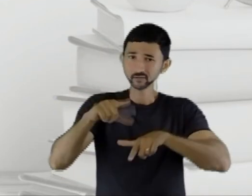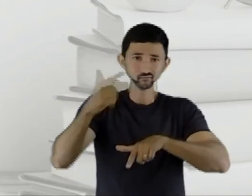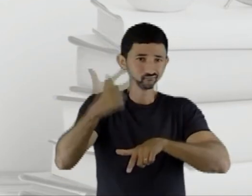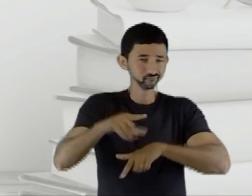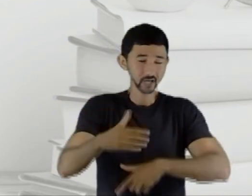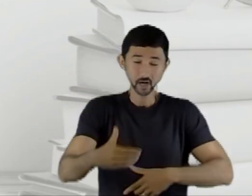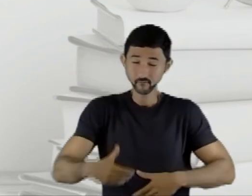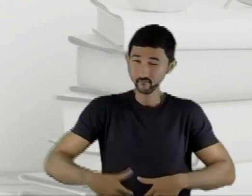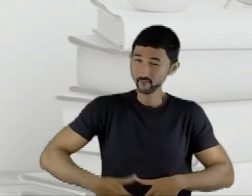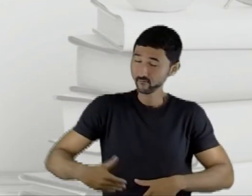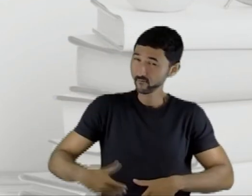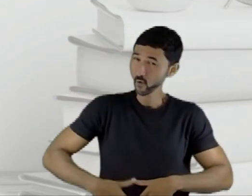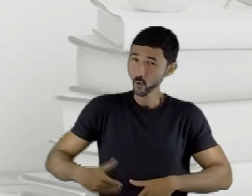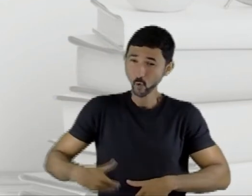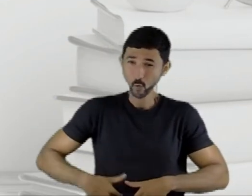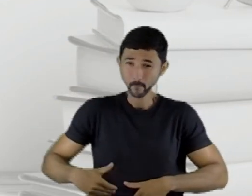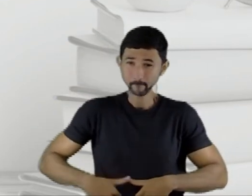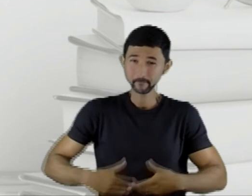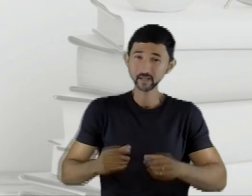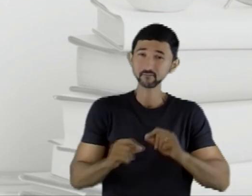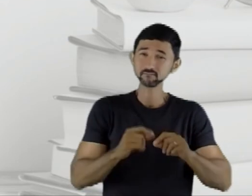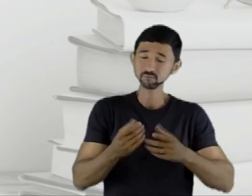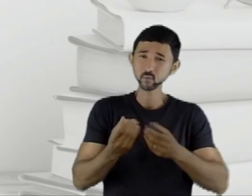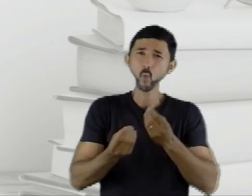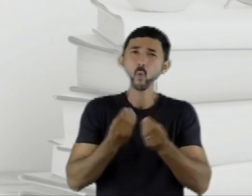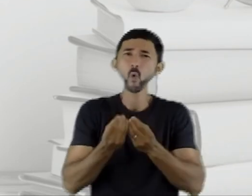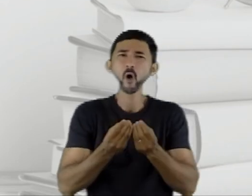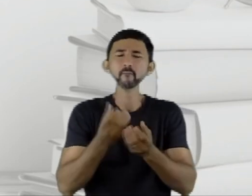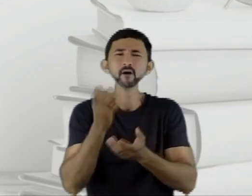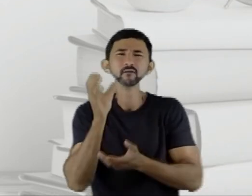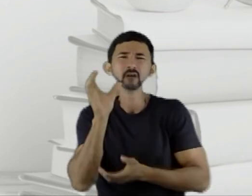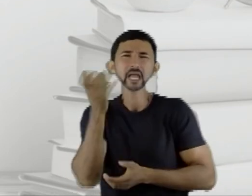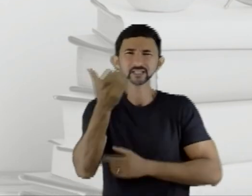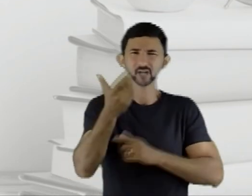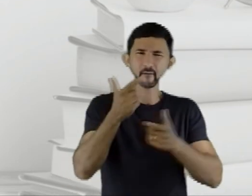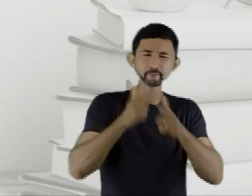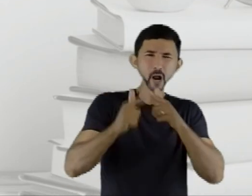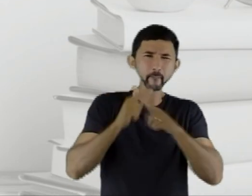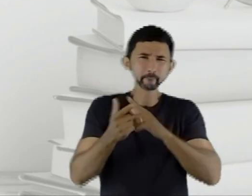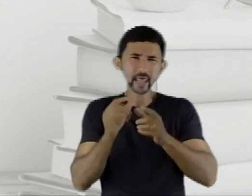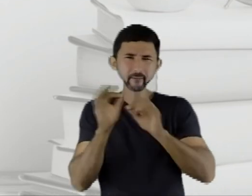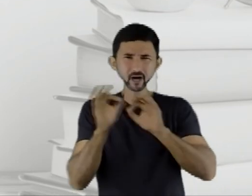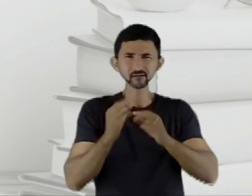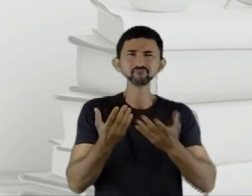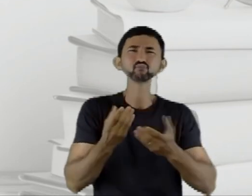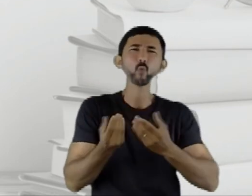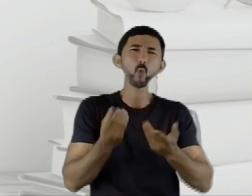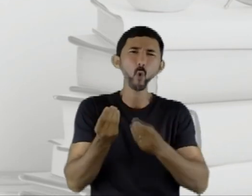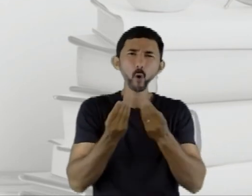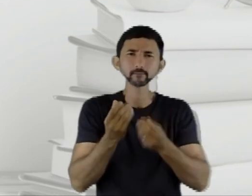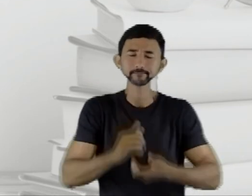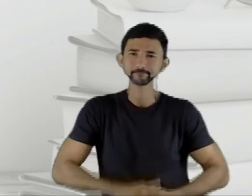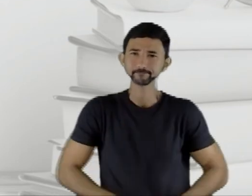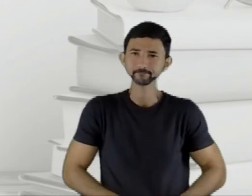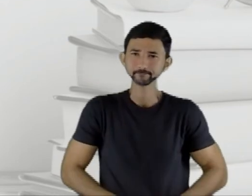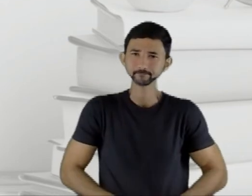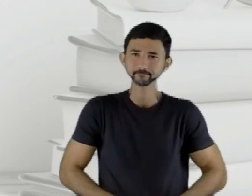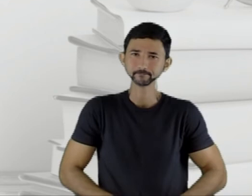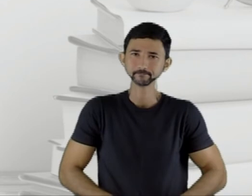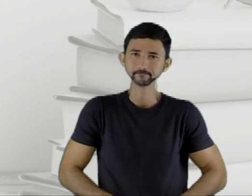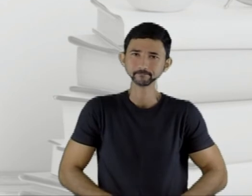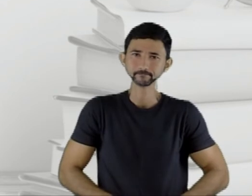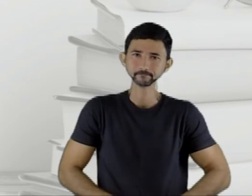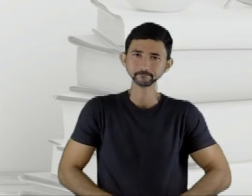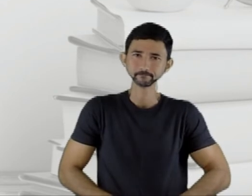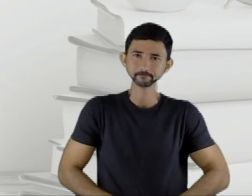fome, tá? Como é que eles iam resolver o problema dessa crise? O presidente